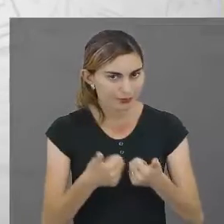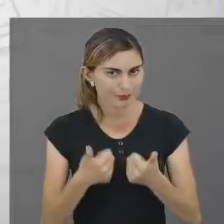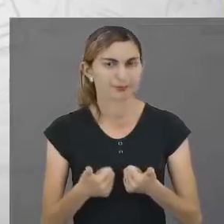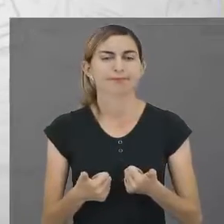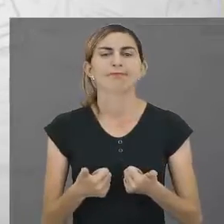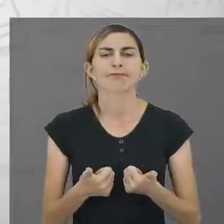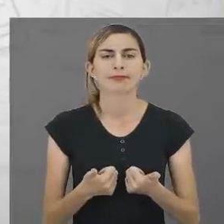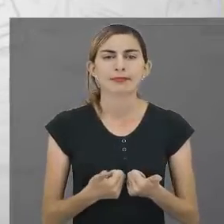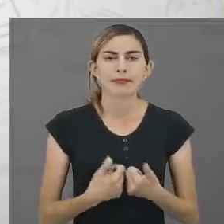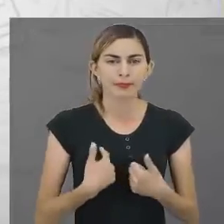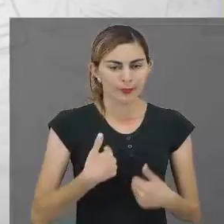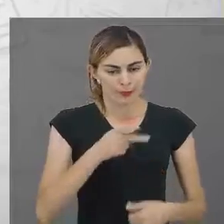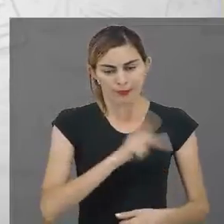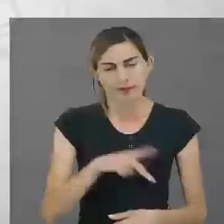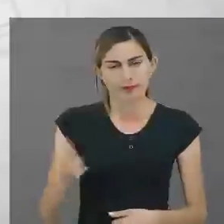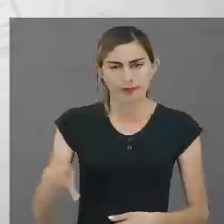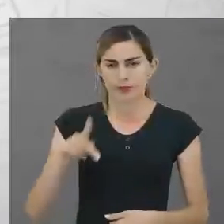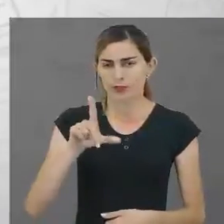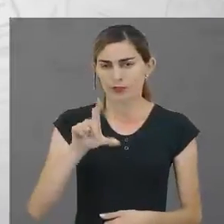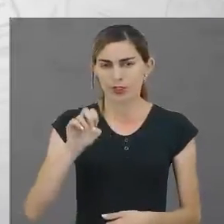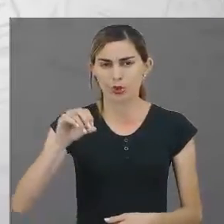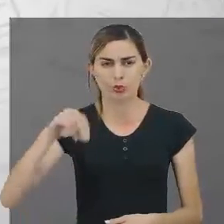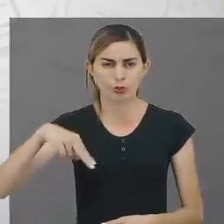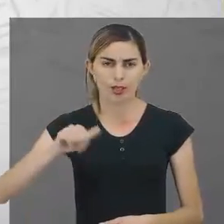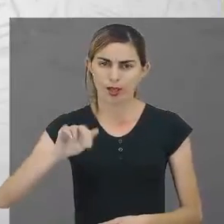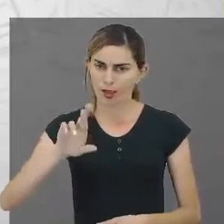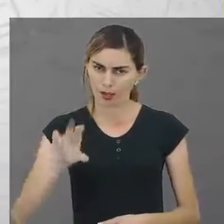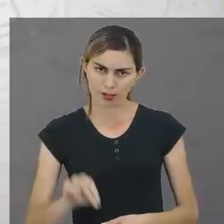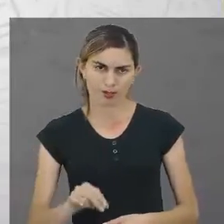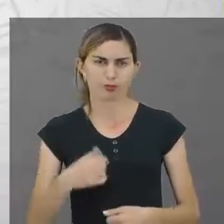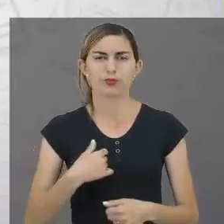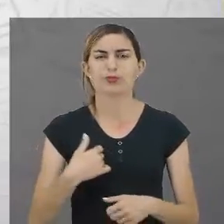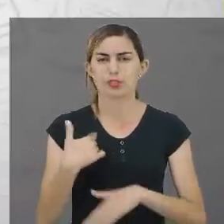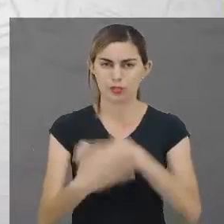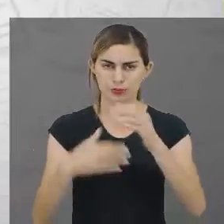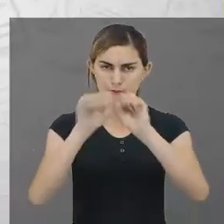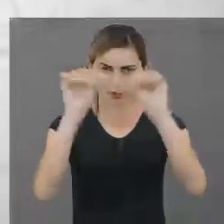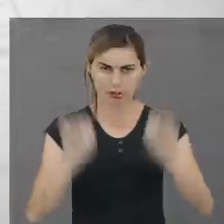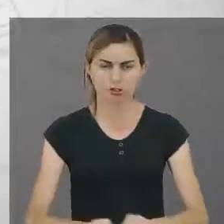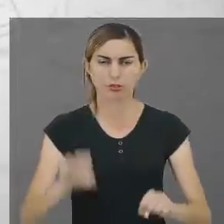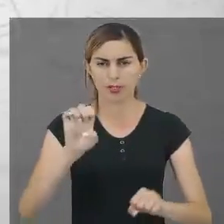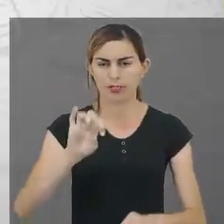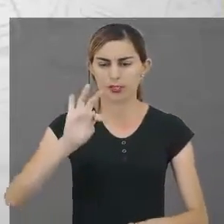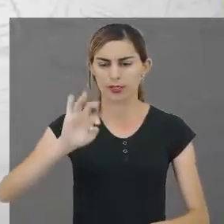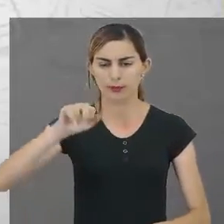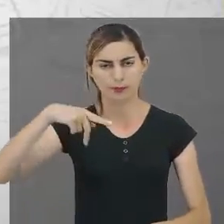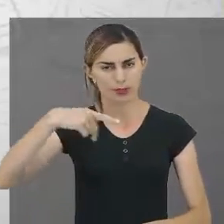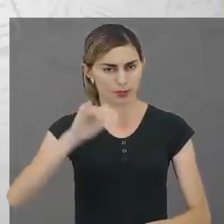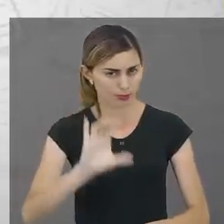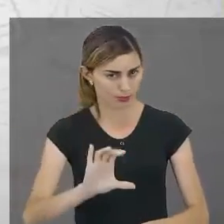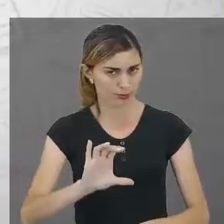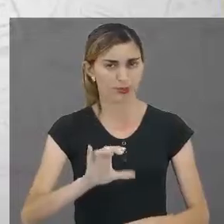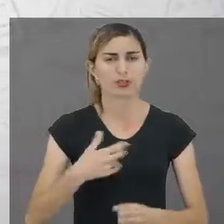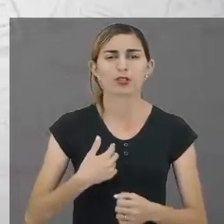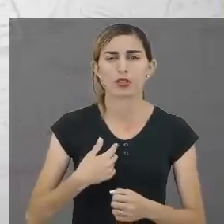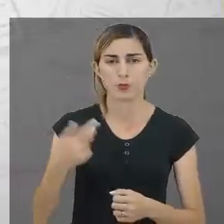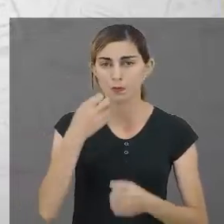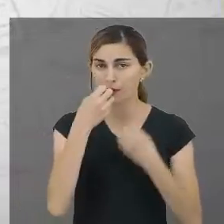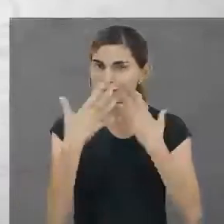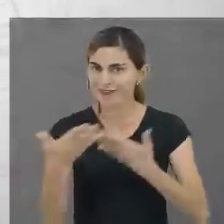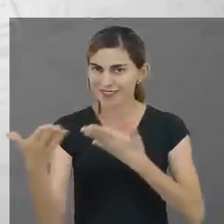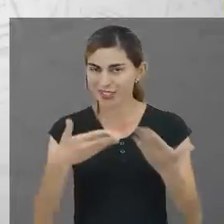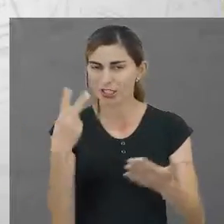bem? Sou o professor Leonardo Guimarães, do curso de Desenvolvimento de Sistemas da ETEPAC. Bem-vindo à